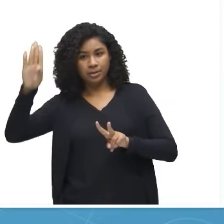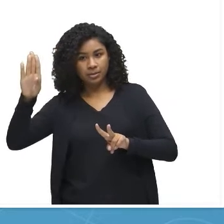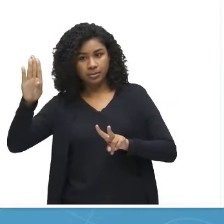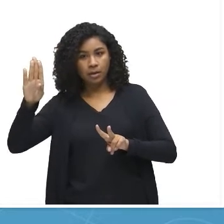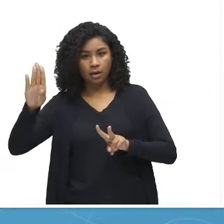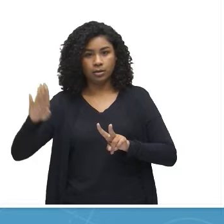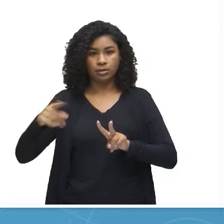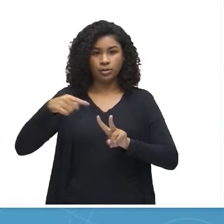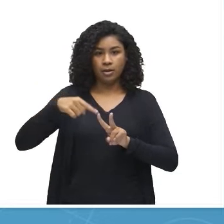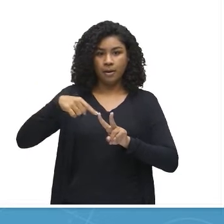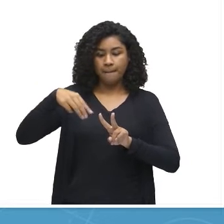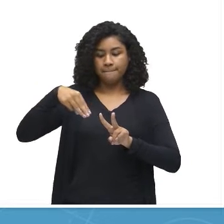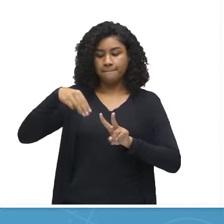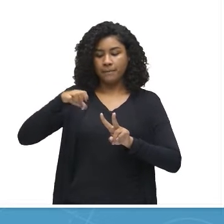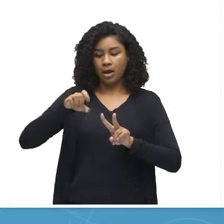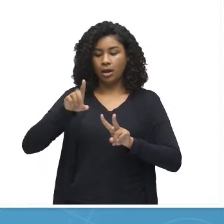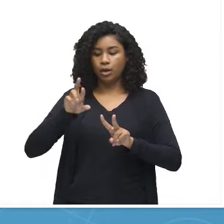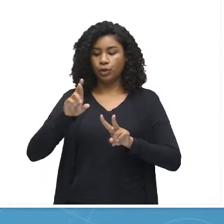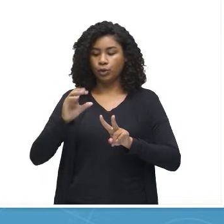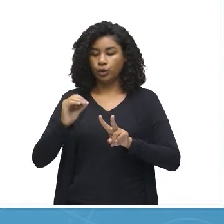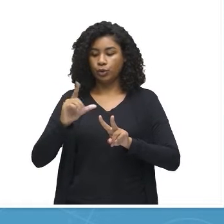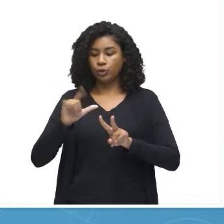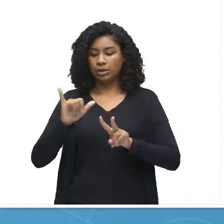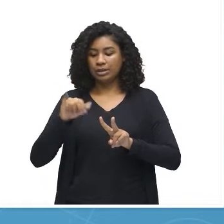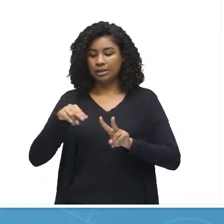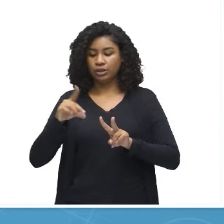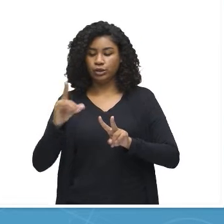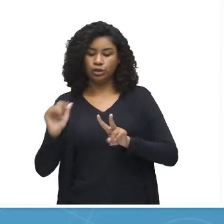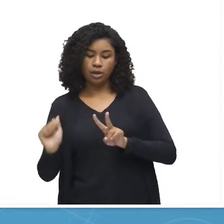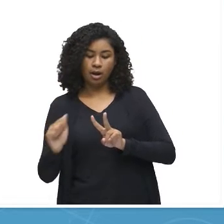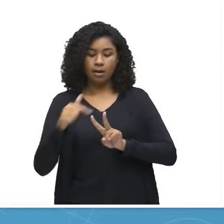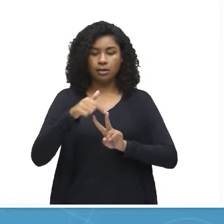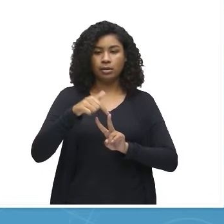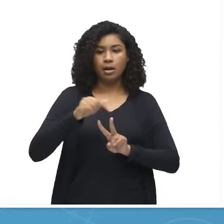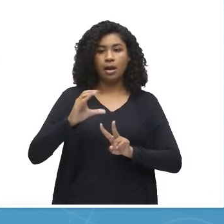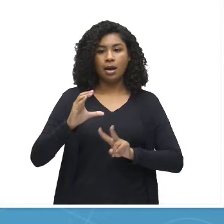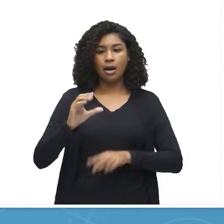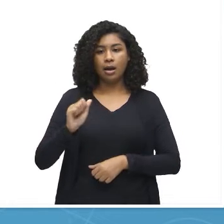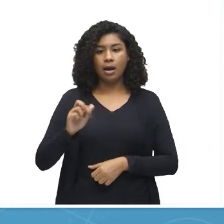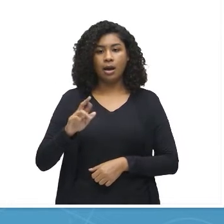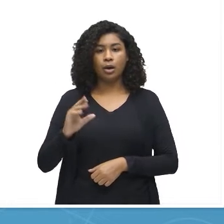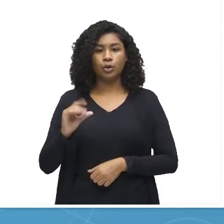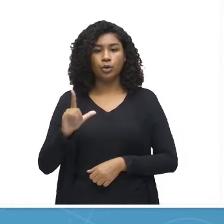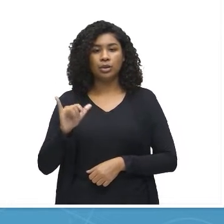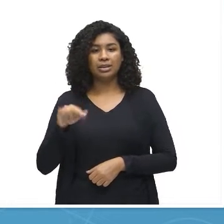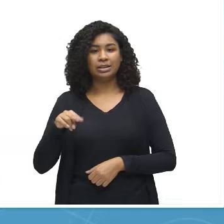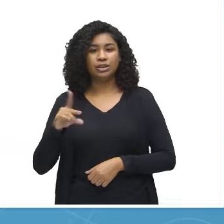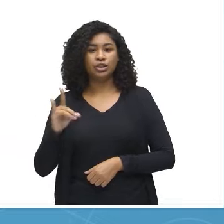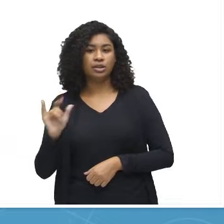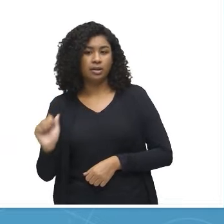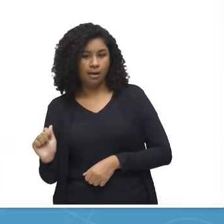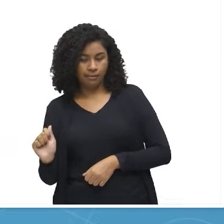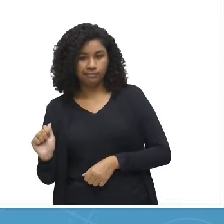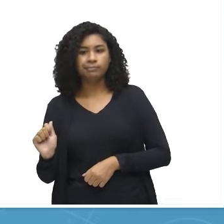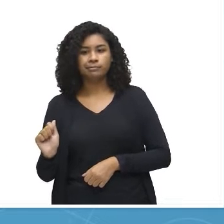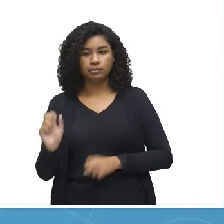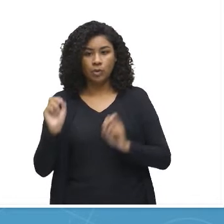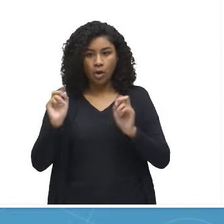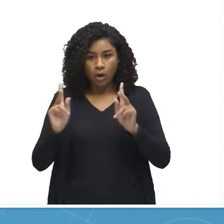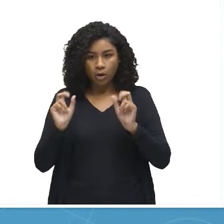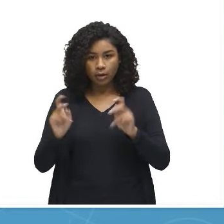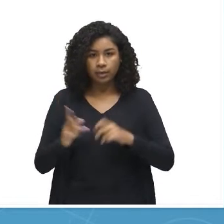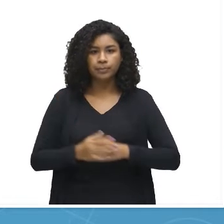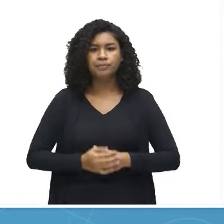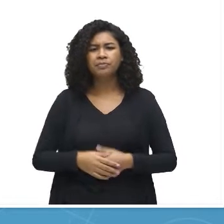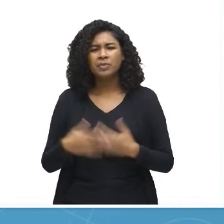carolíngia, iniciada por Pepino o Breve. Professora, por que ele era Pepino o Breve? Porque ele era baixinho, né? Então, por ele